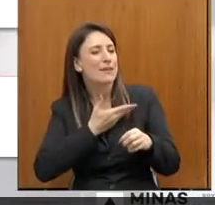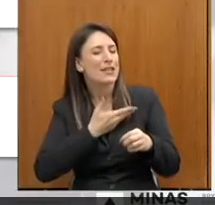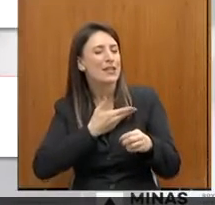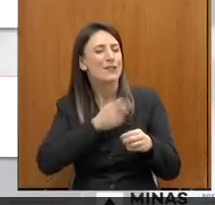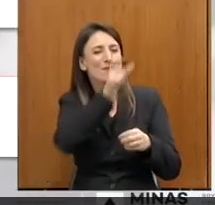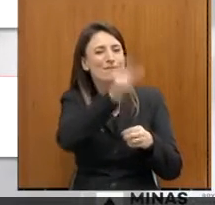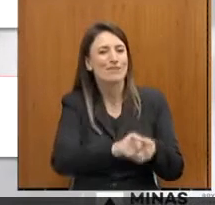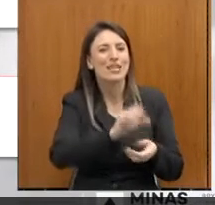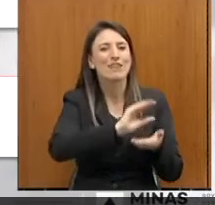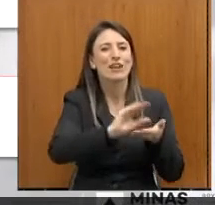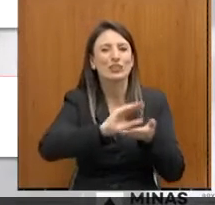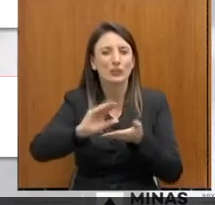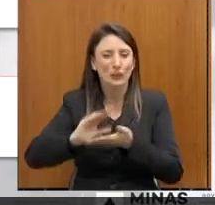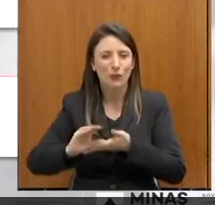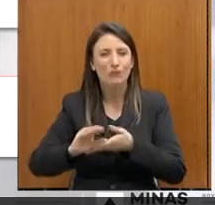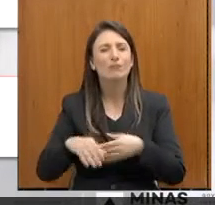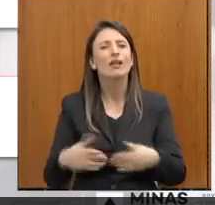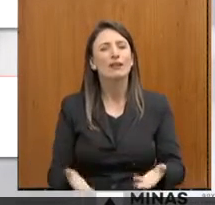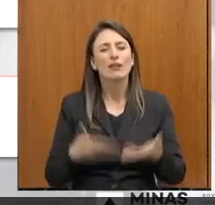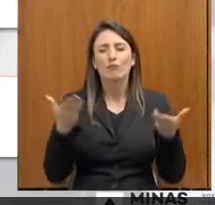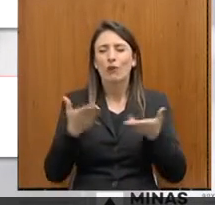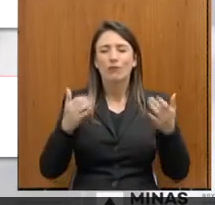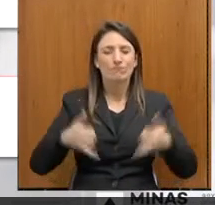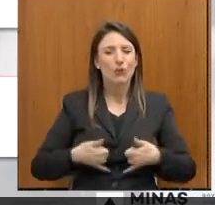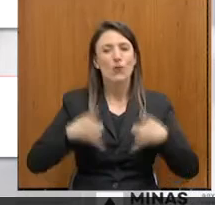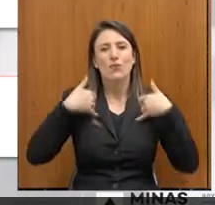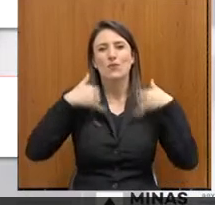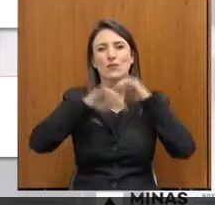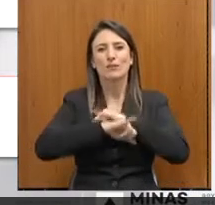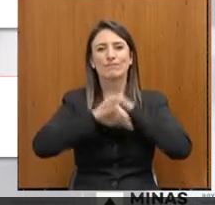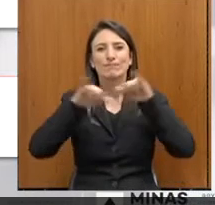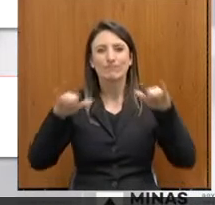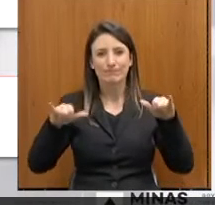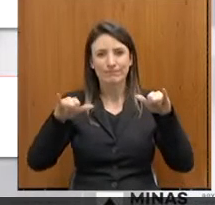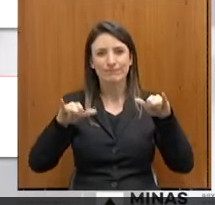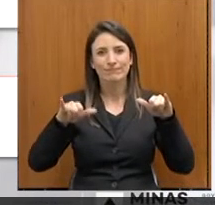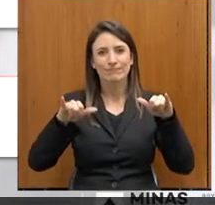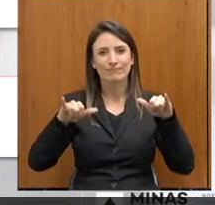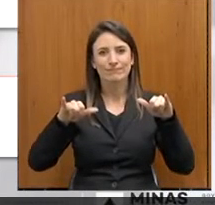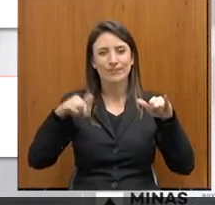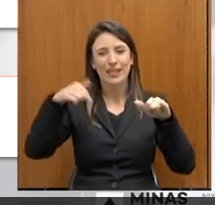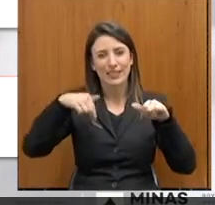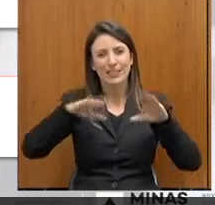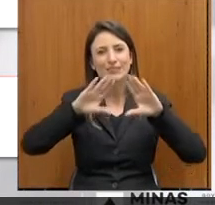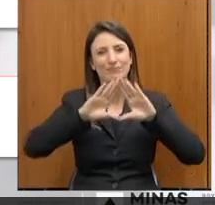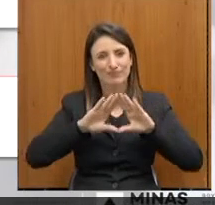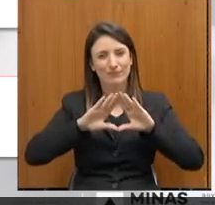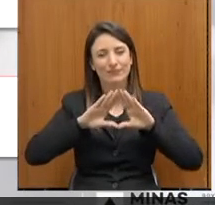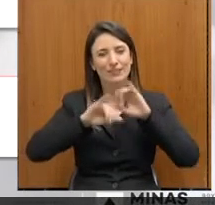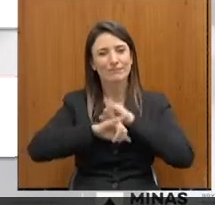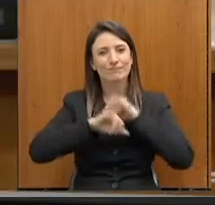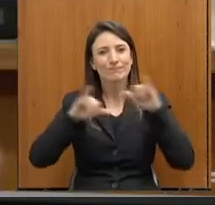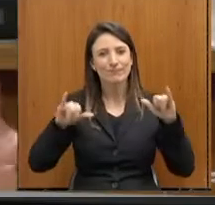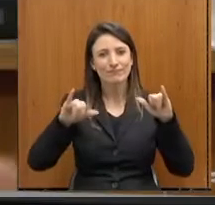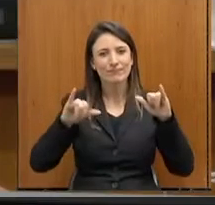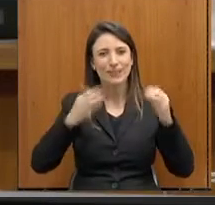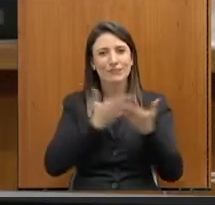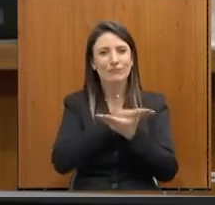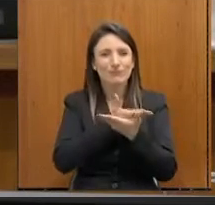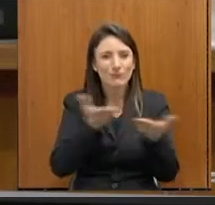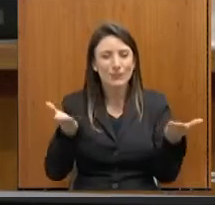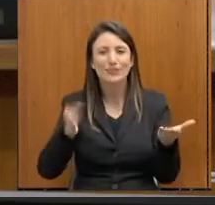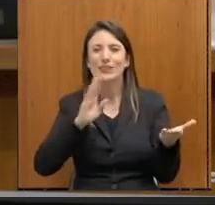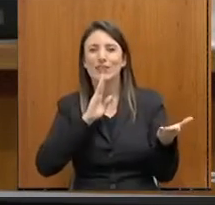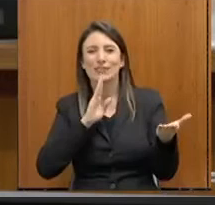é que nós anunciamos é aqui nesta casa para conhecimento